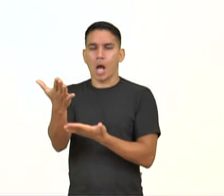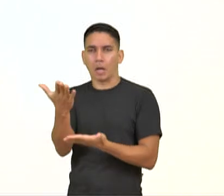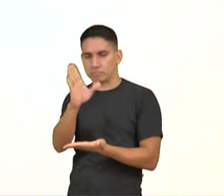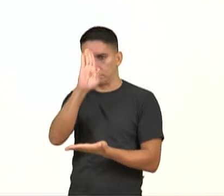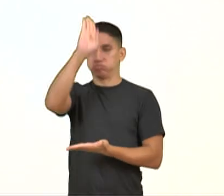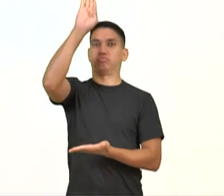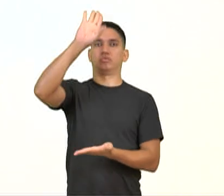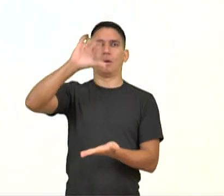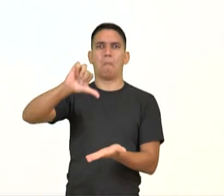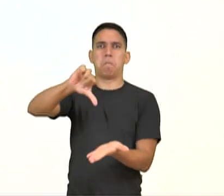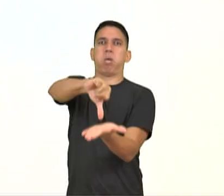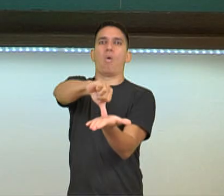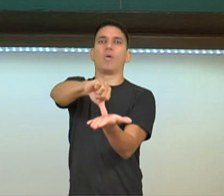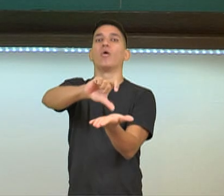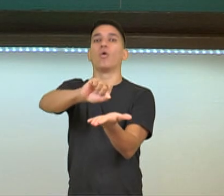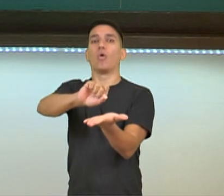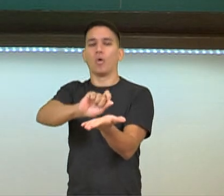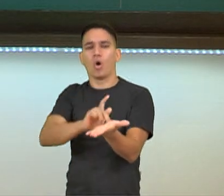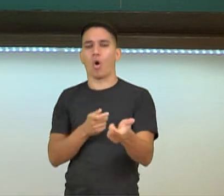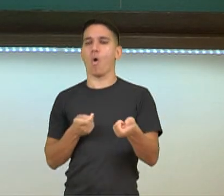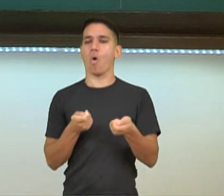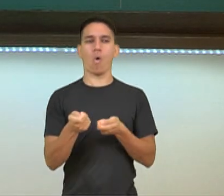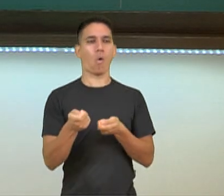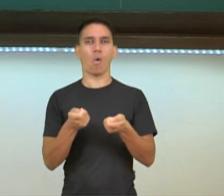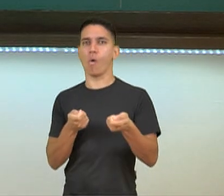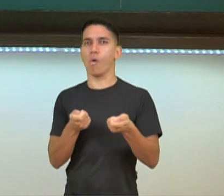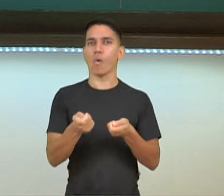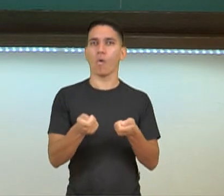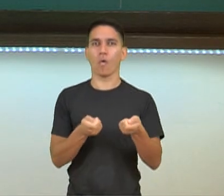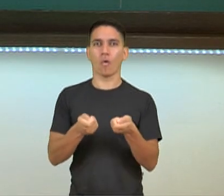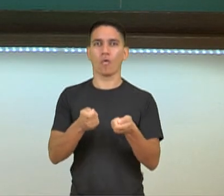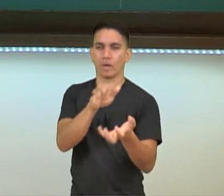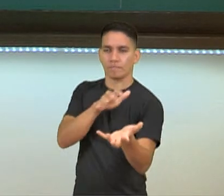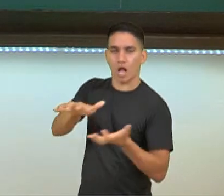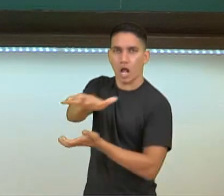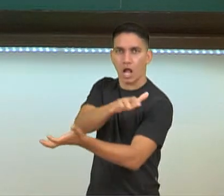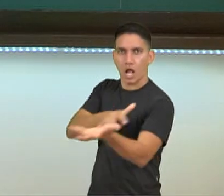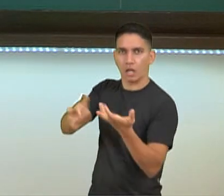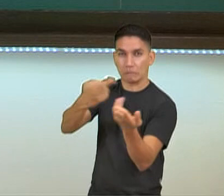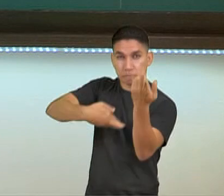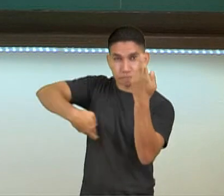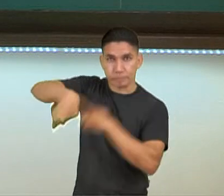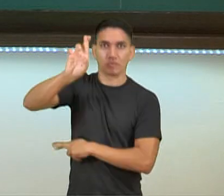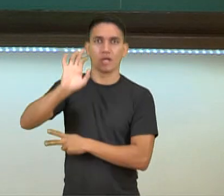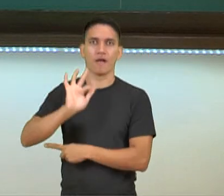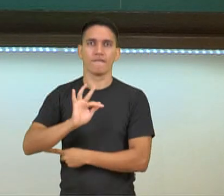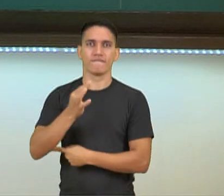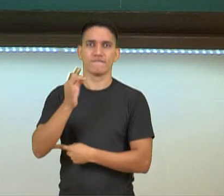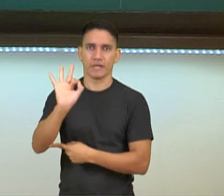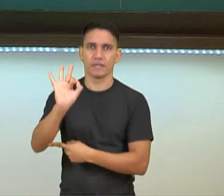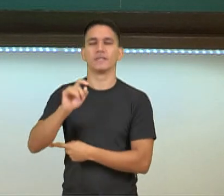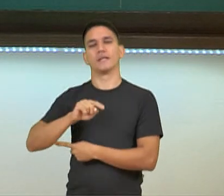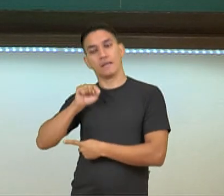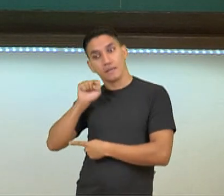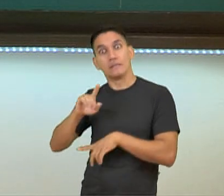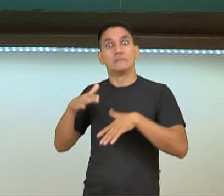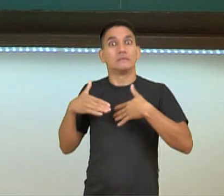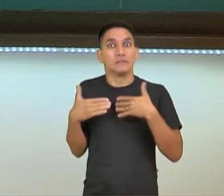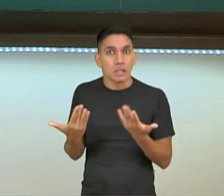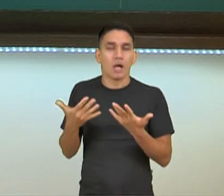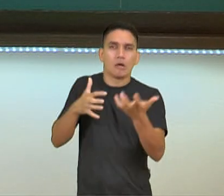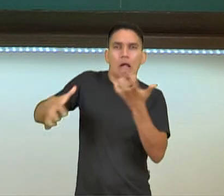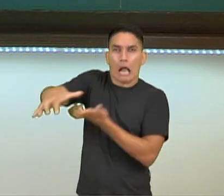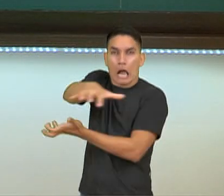grande epicentro que vai controlar a Revolução Francesa. A Revolução Francesa, ela é uma